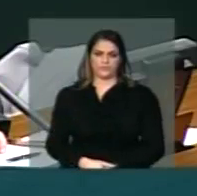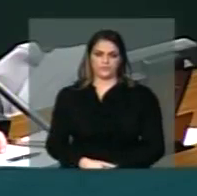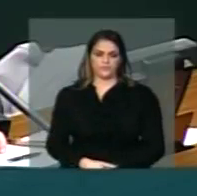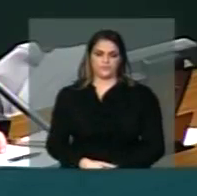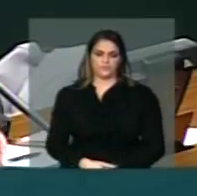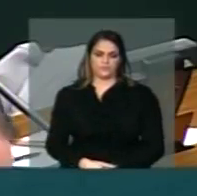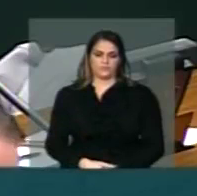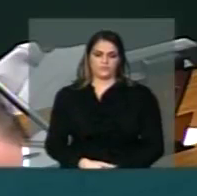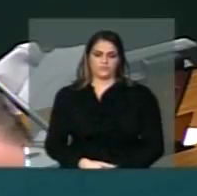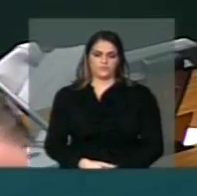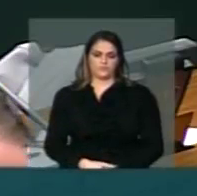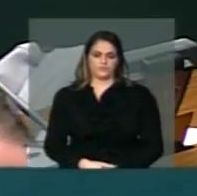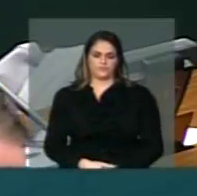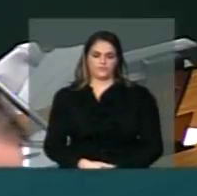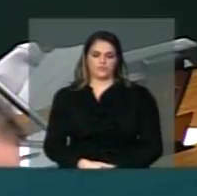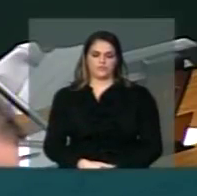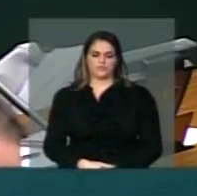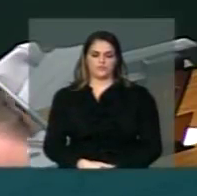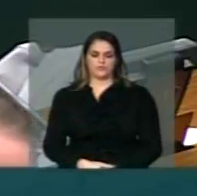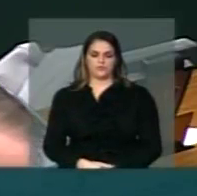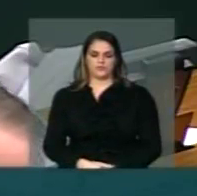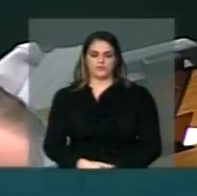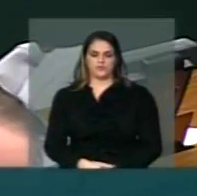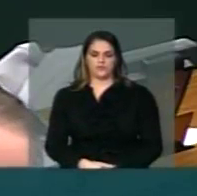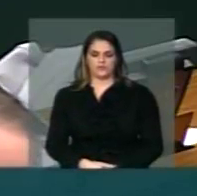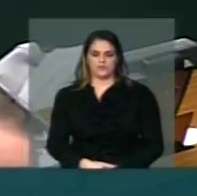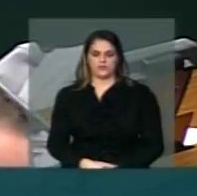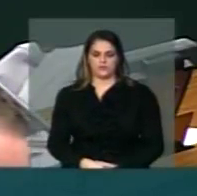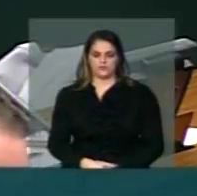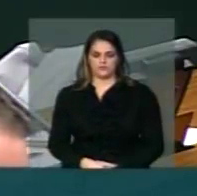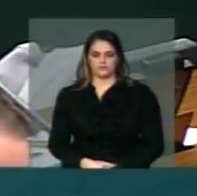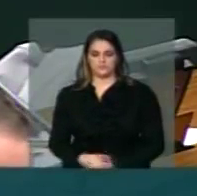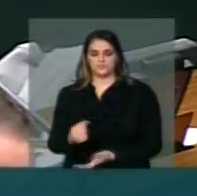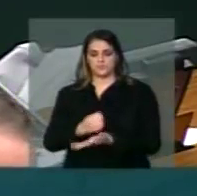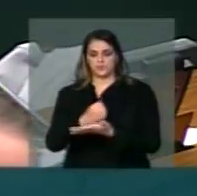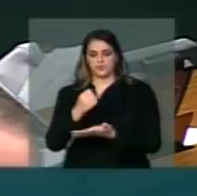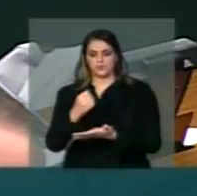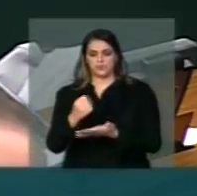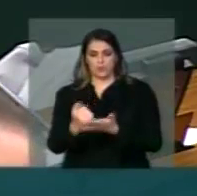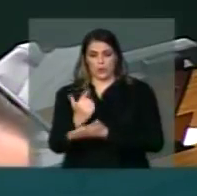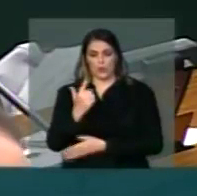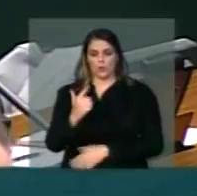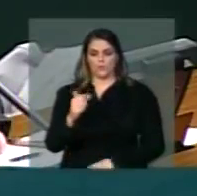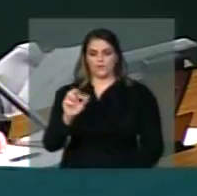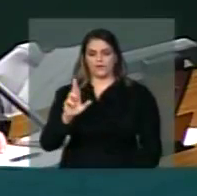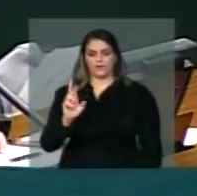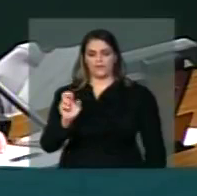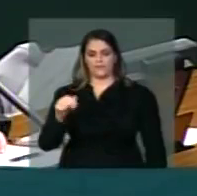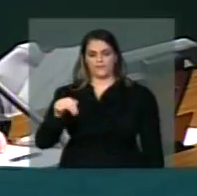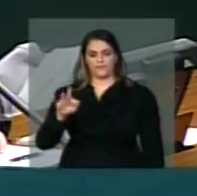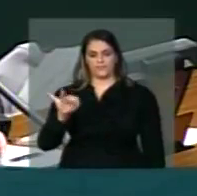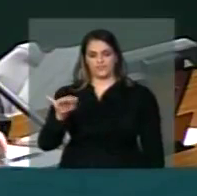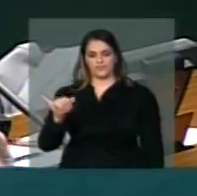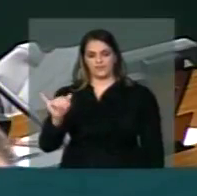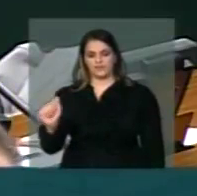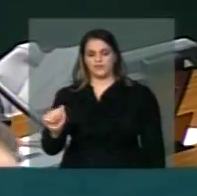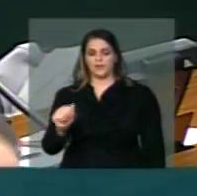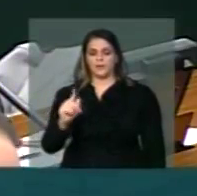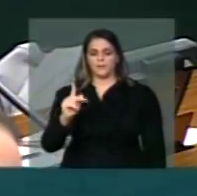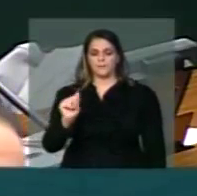E na compra da refinaria de Passadina, o senhor identificou algum problema? O senhor